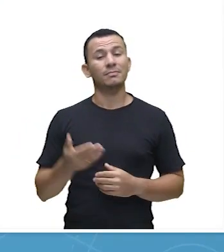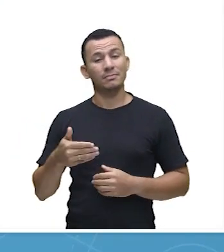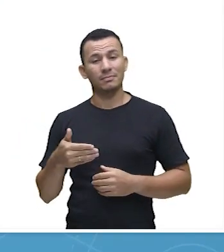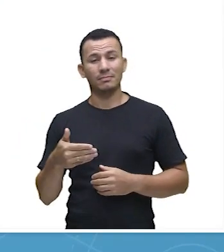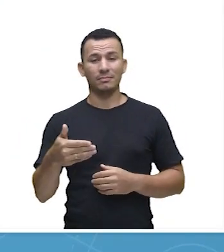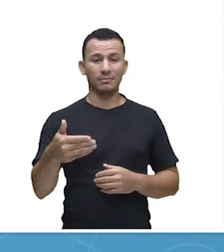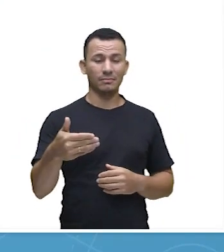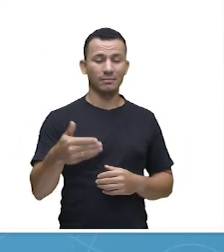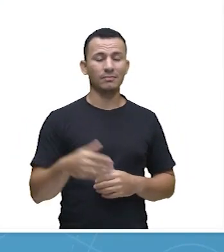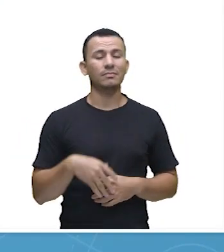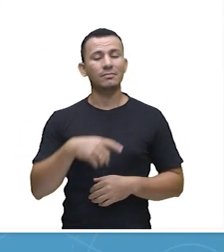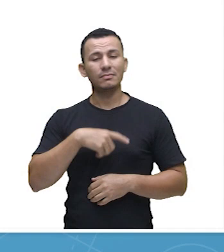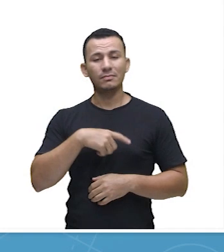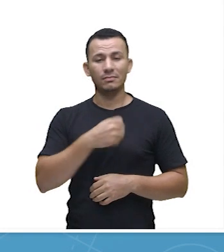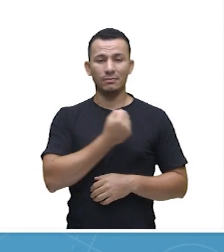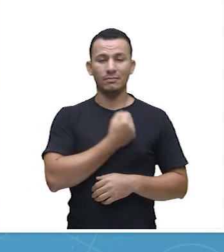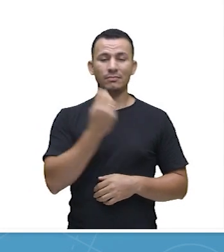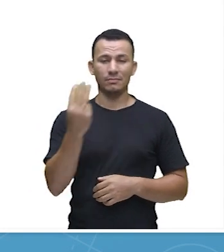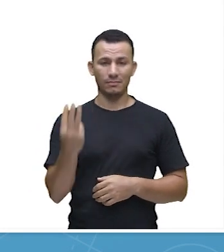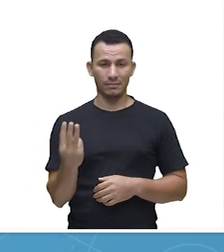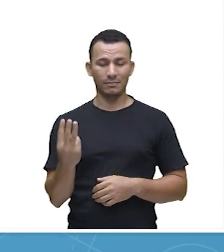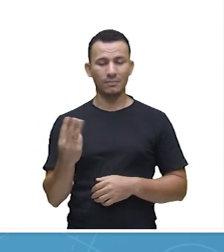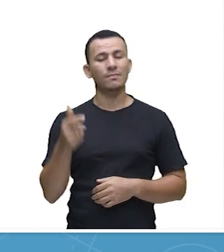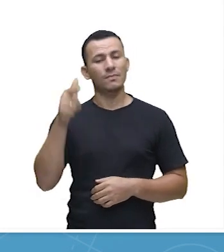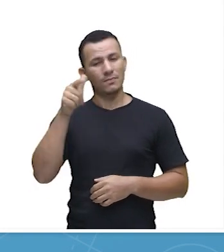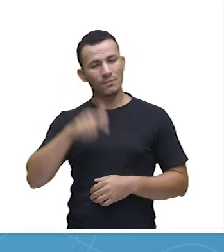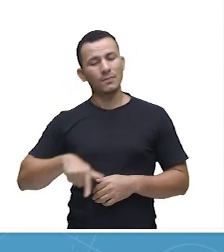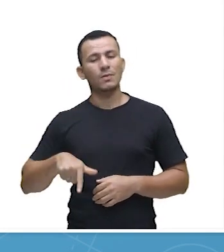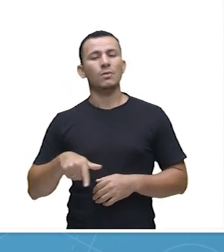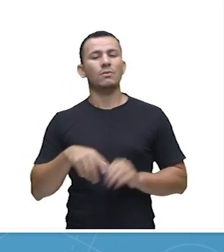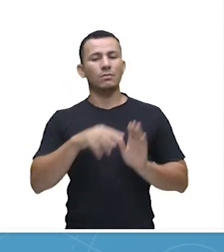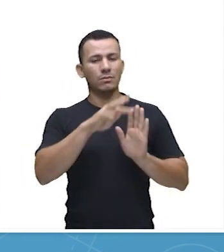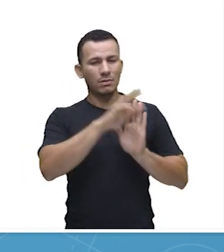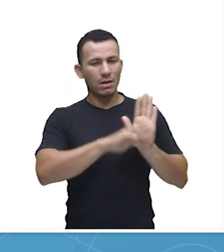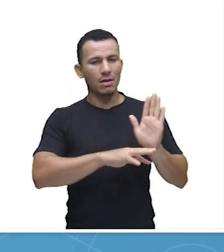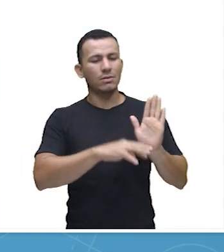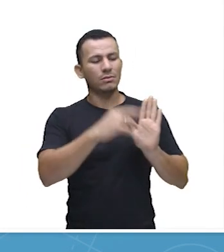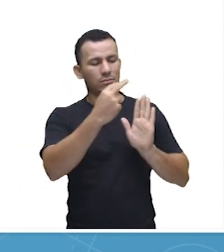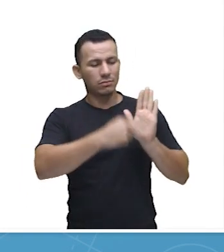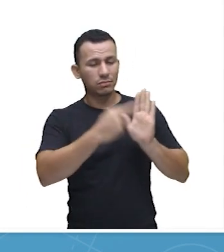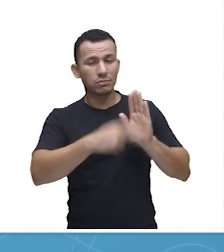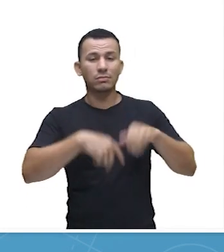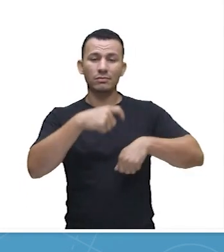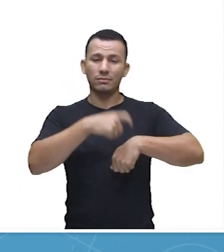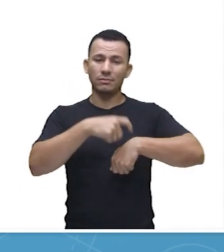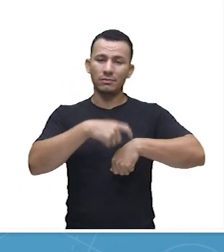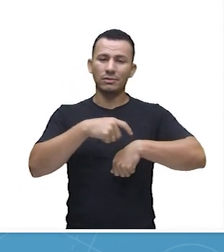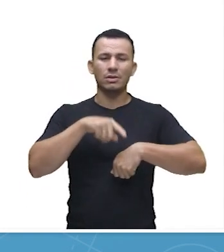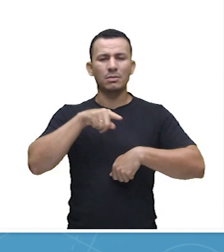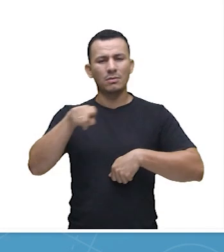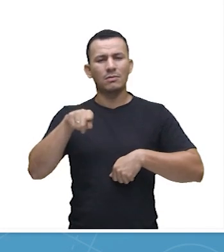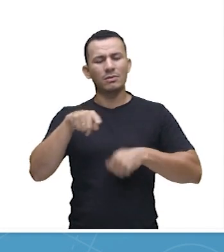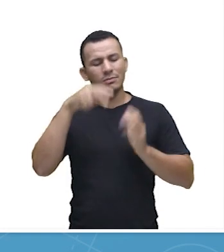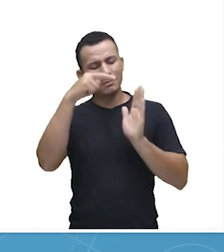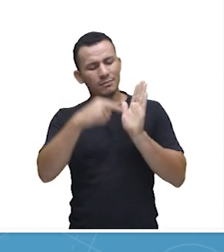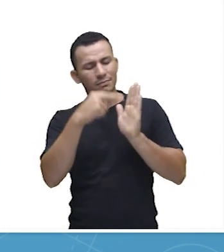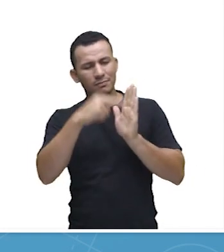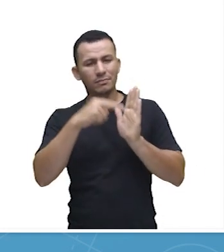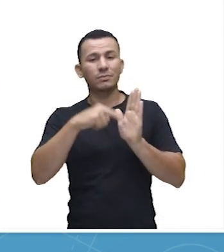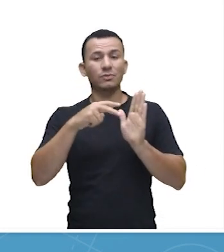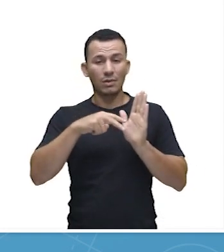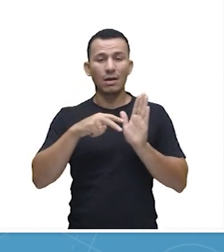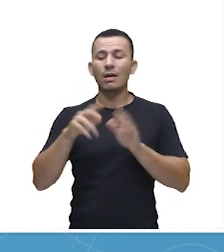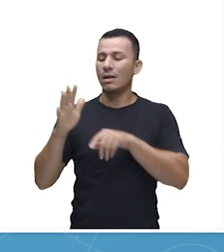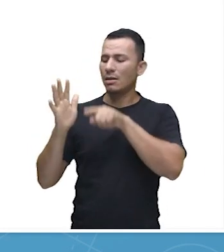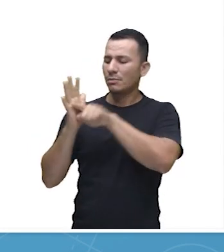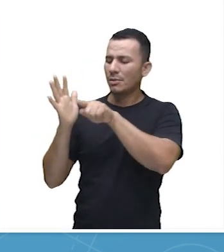agora a questão de número 3. Novamente, tempo para leitura atenta, para que vocês possam também responder de forma atenta